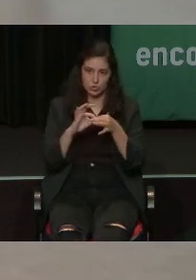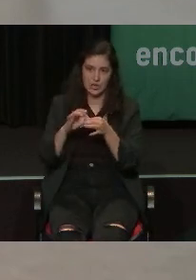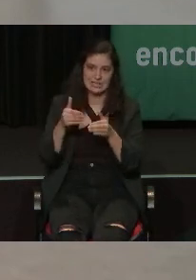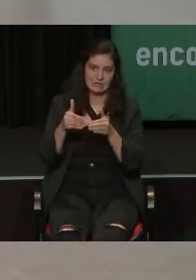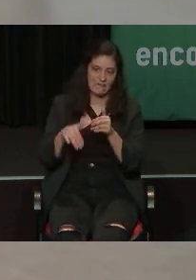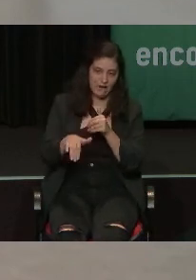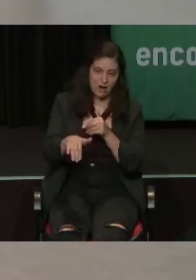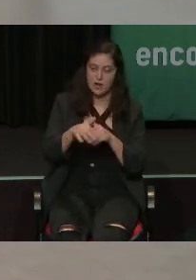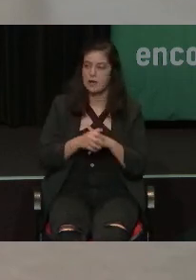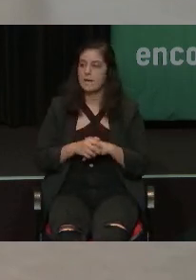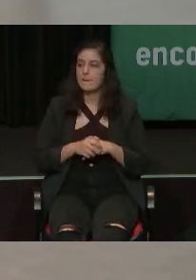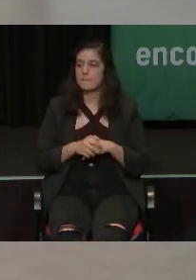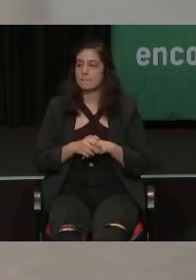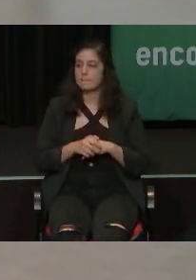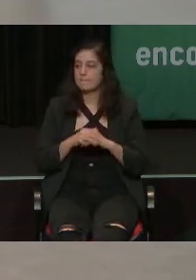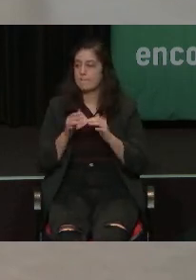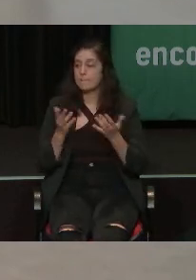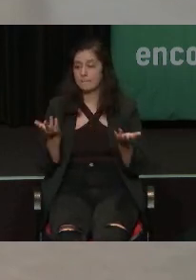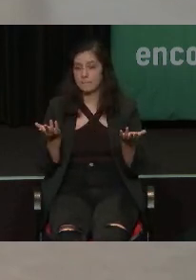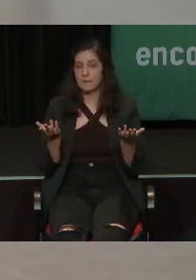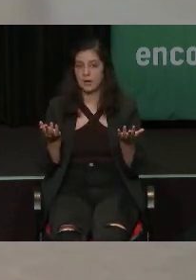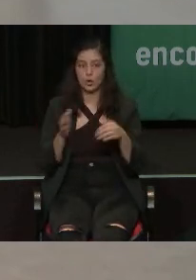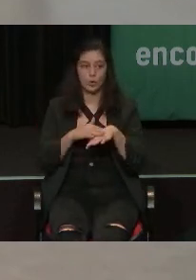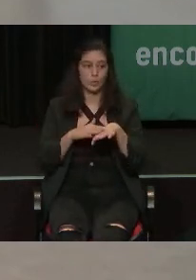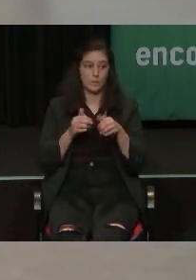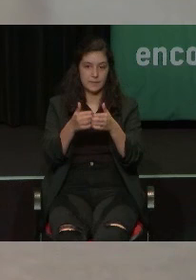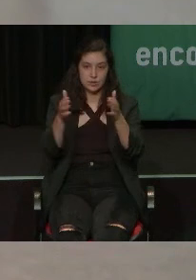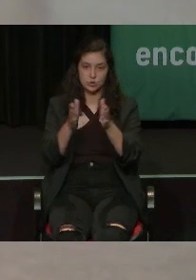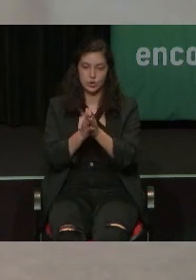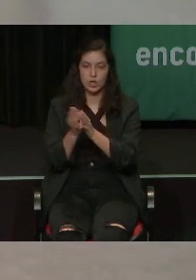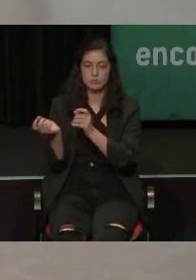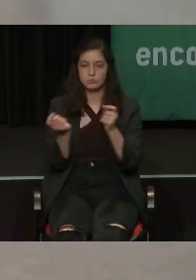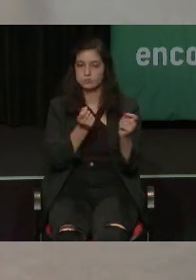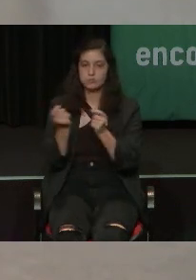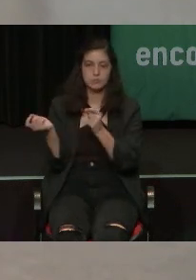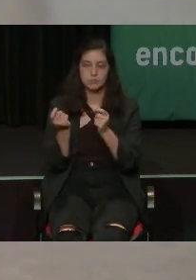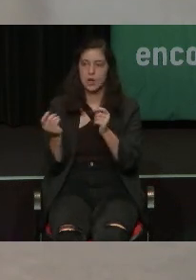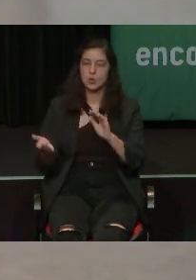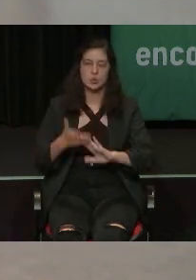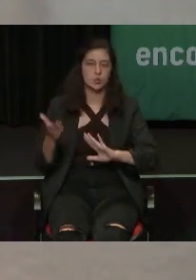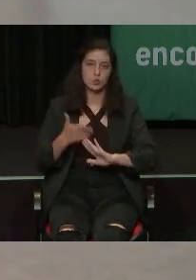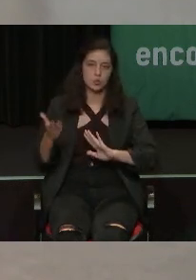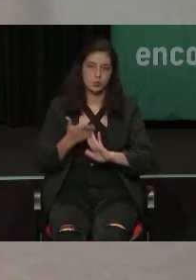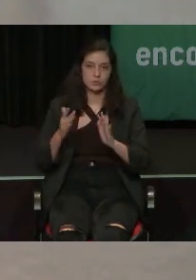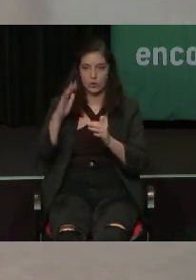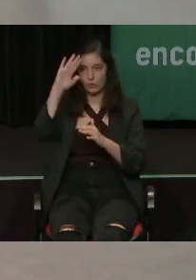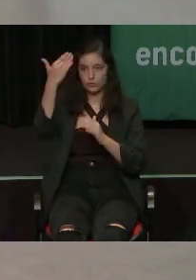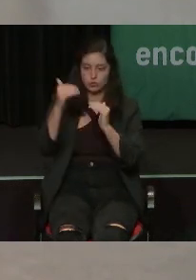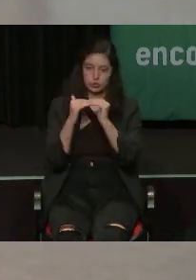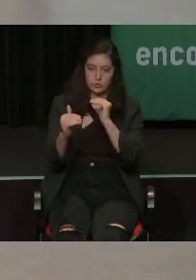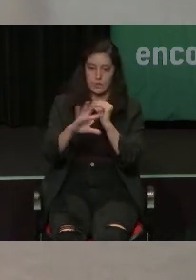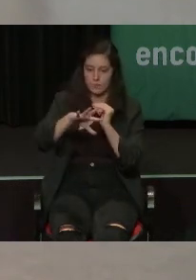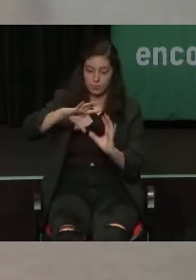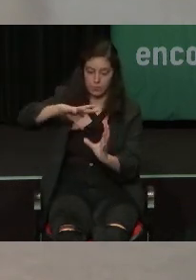semanas, pois para todos eles a discussão é urgente relativamente ao futuro sustentável do